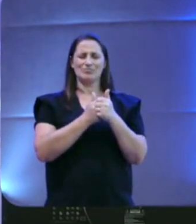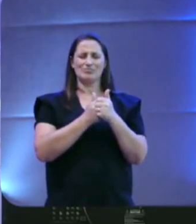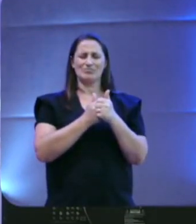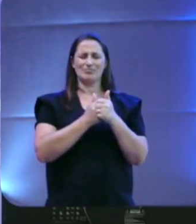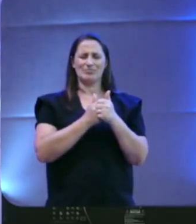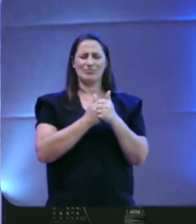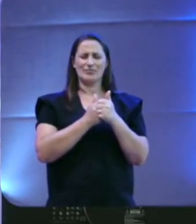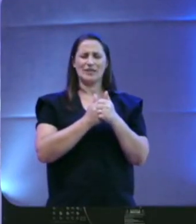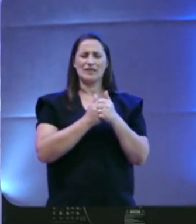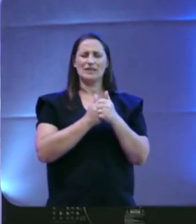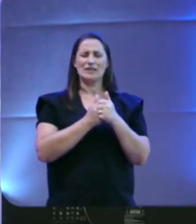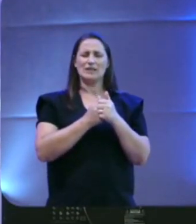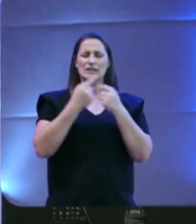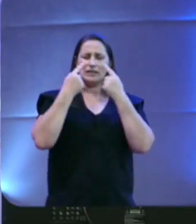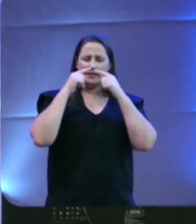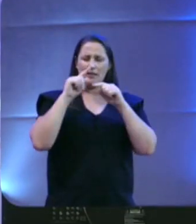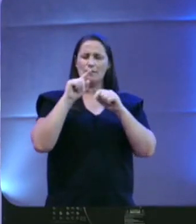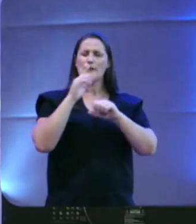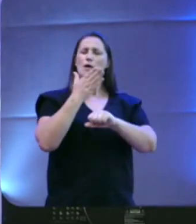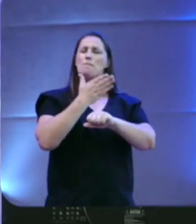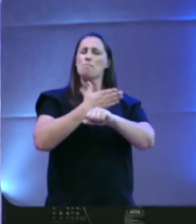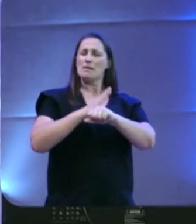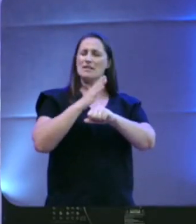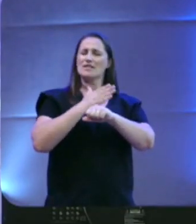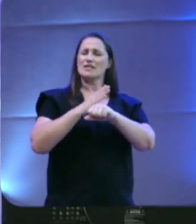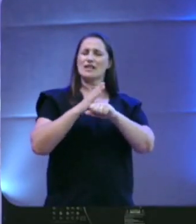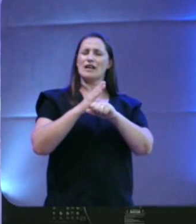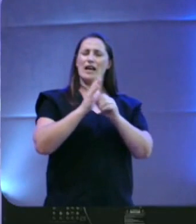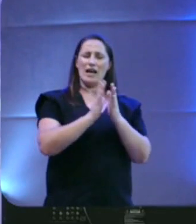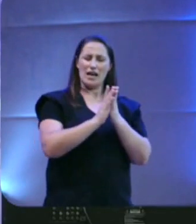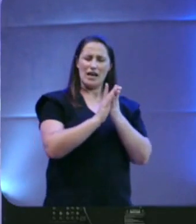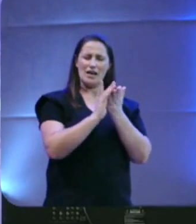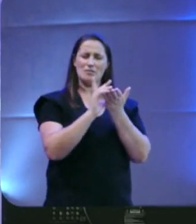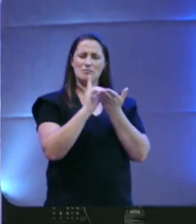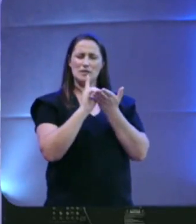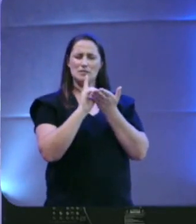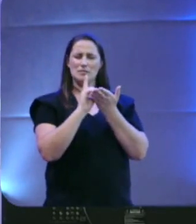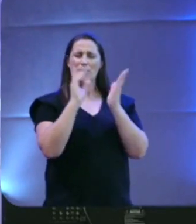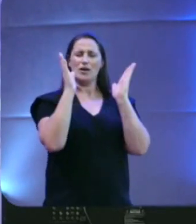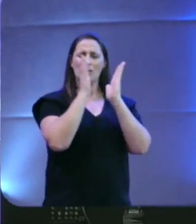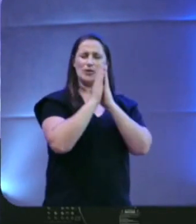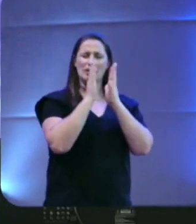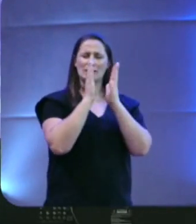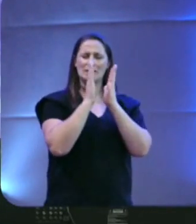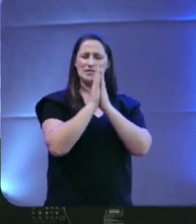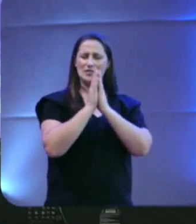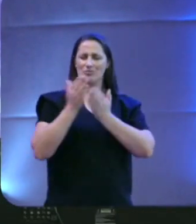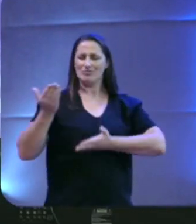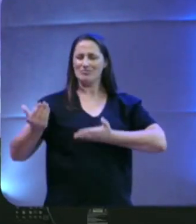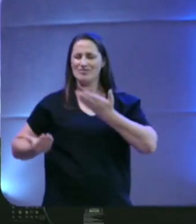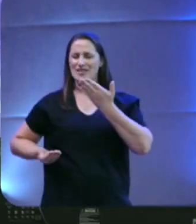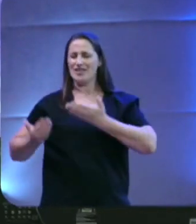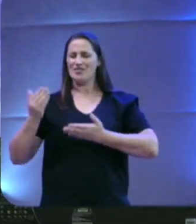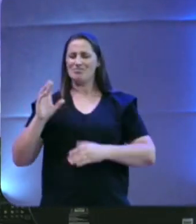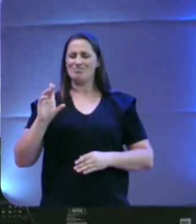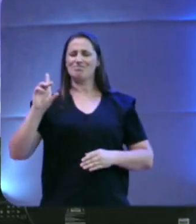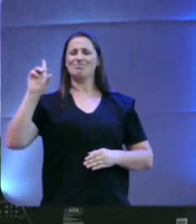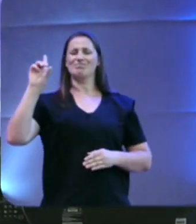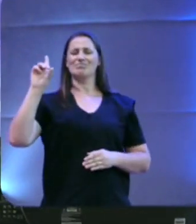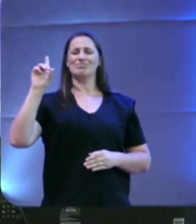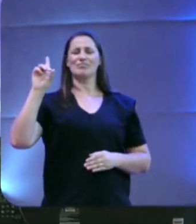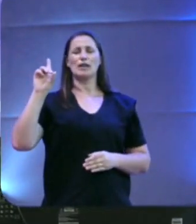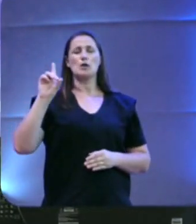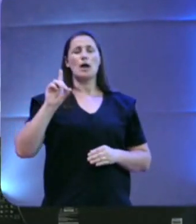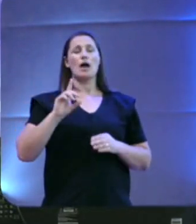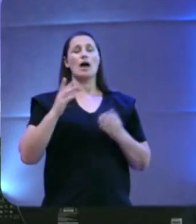em prática a Bíblia, a oração, o engajamento na missão, multiplique um discípulo. Agora, para